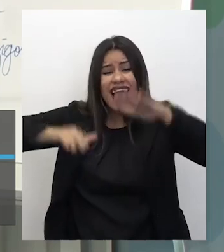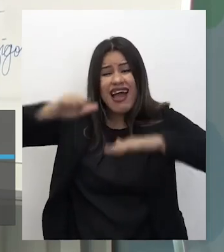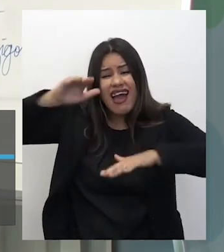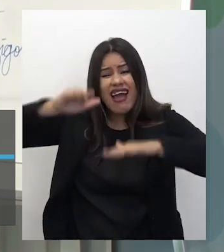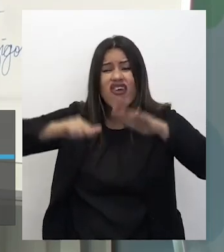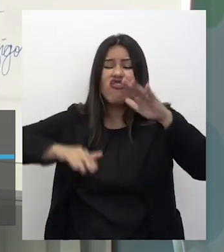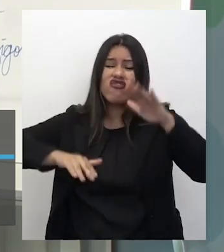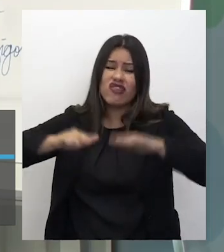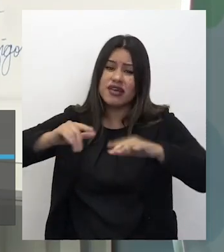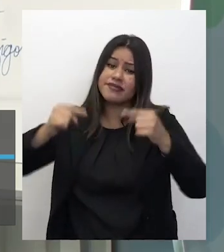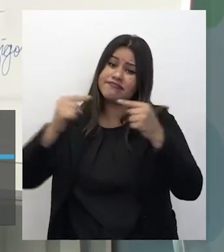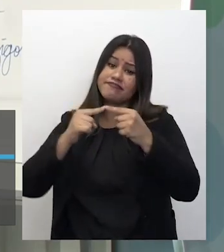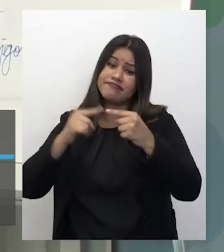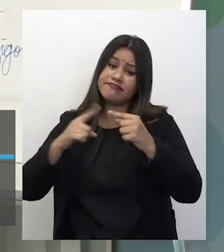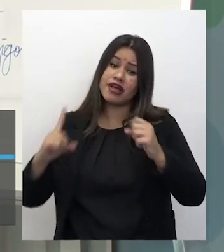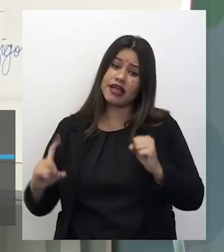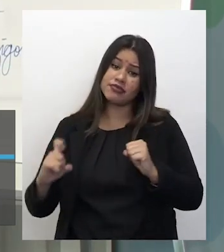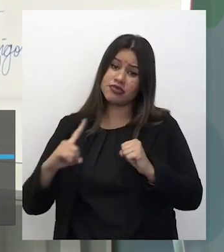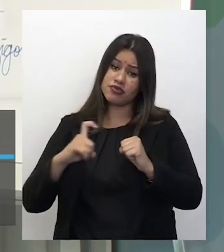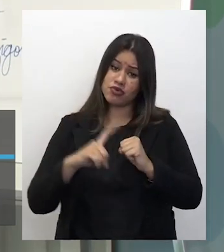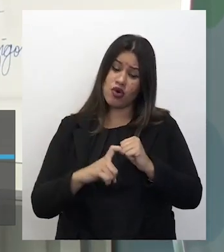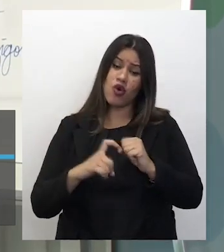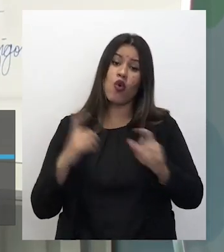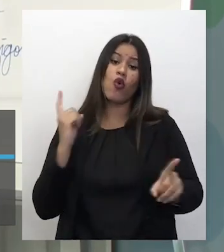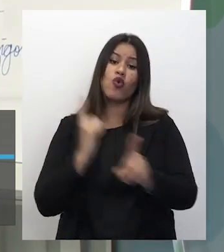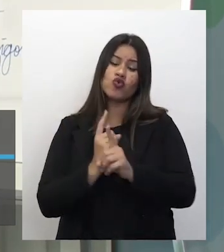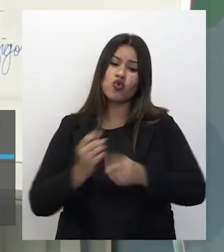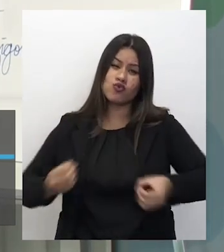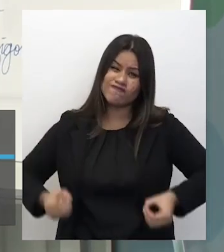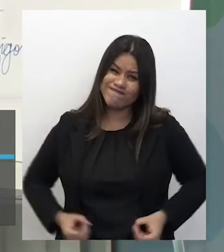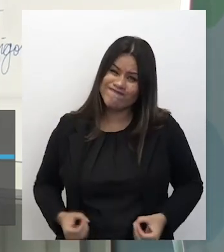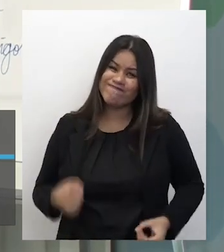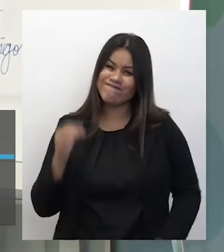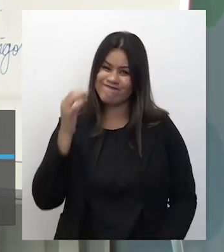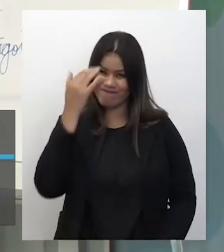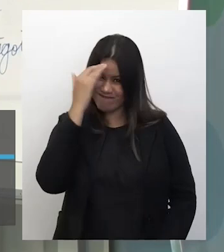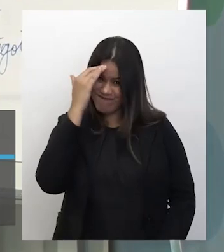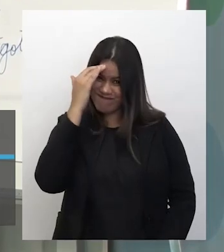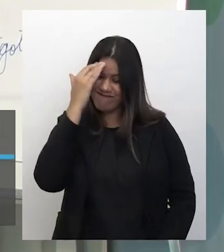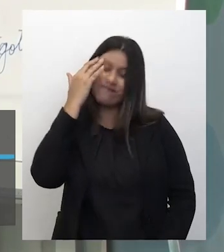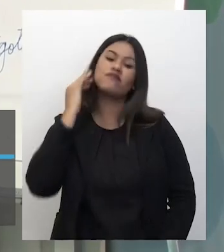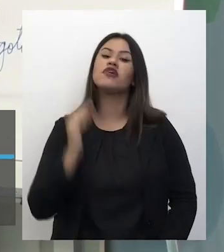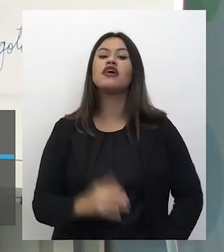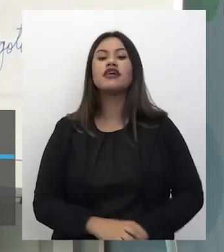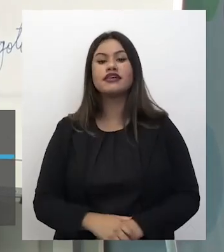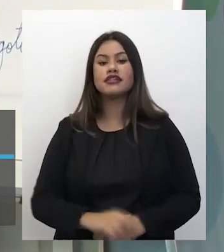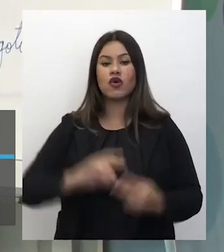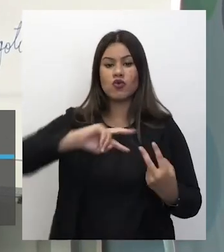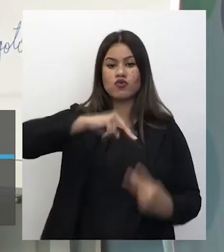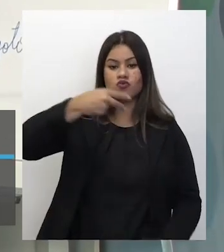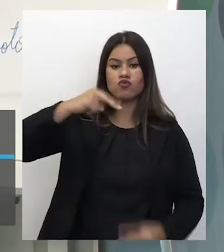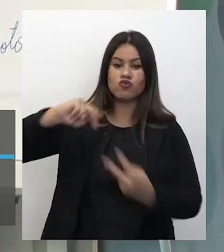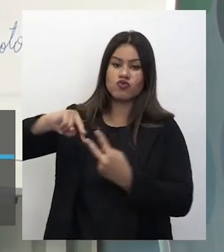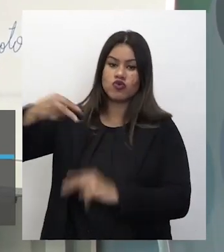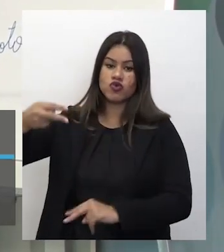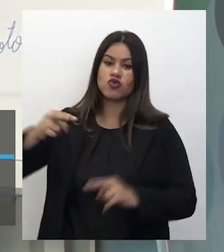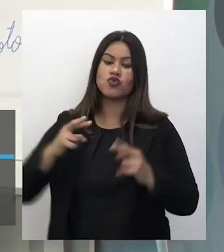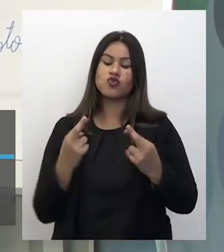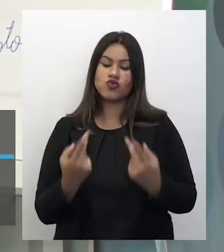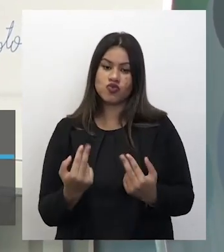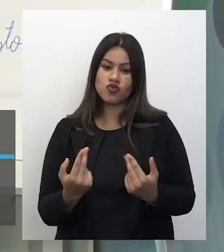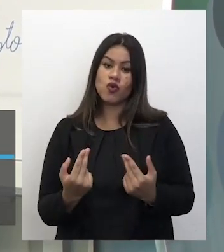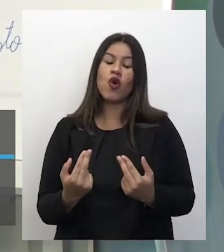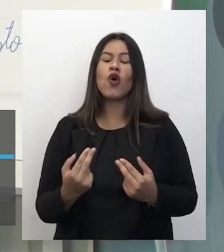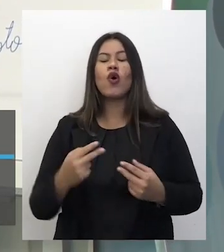qual espermatozoide aqui encontrou qual óvulo. Tudo bem, gente? Então lembramos o que é homozigoto dominante, o que é homozigoto